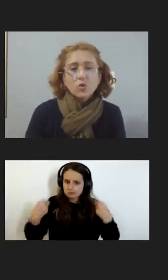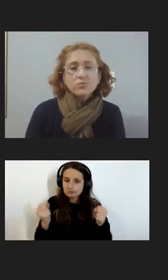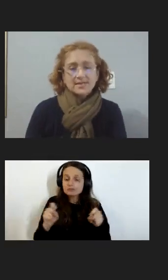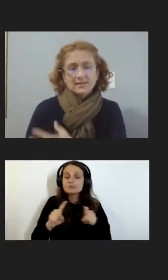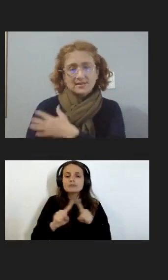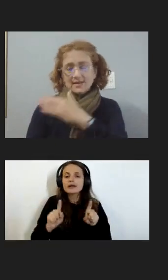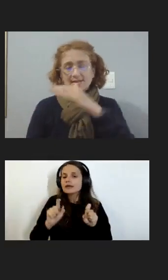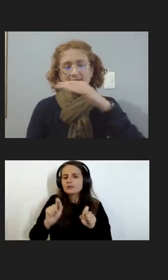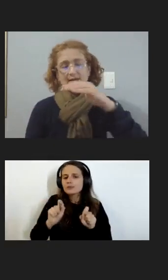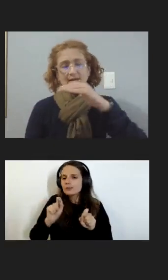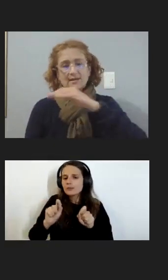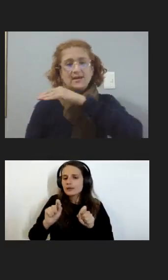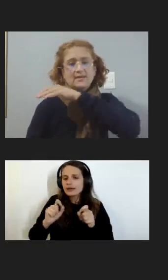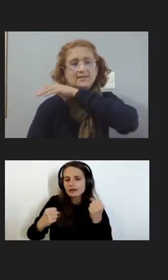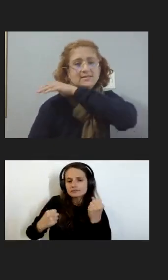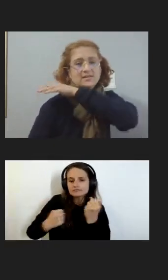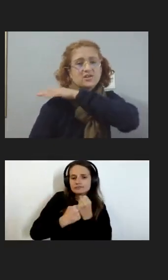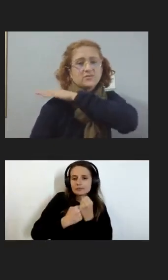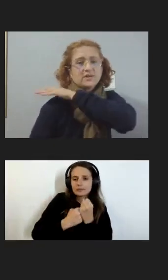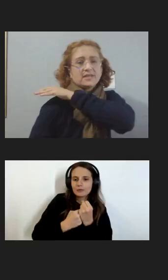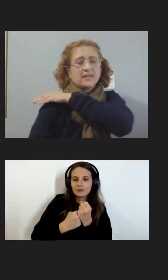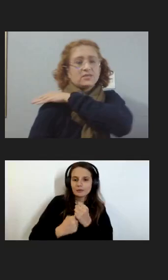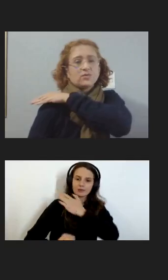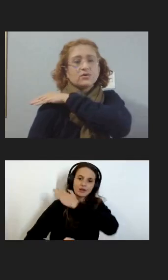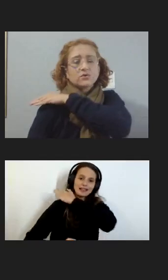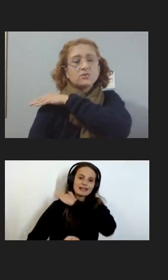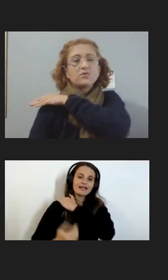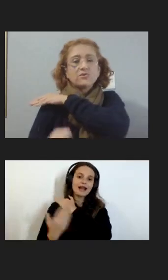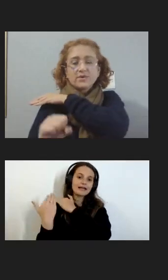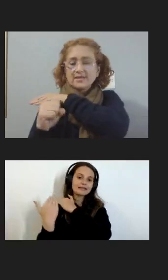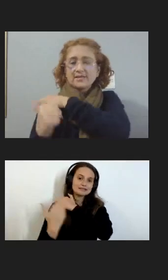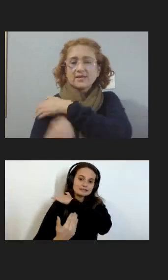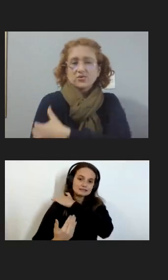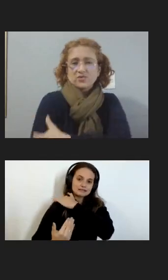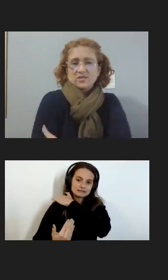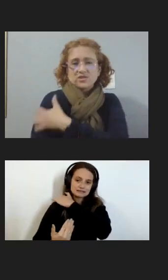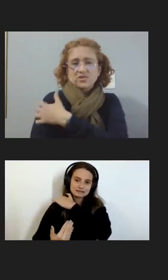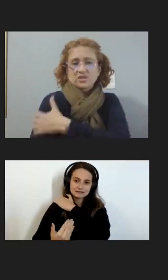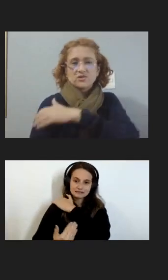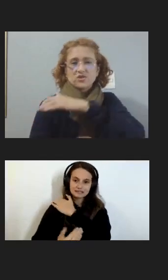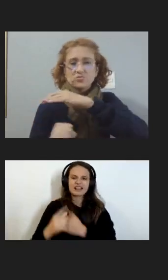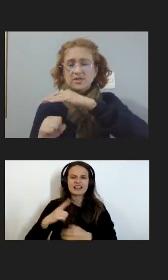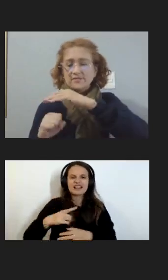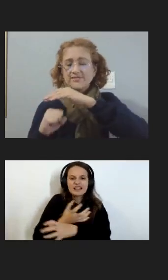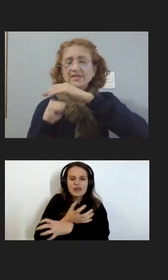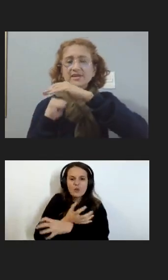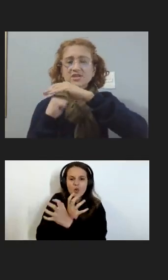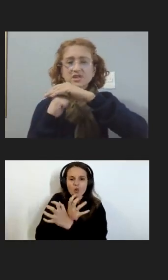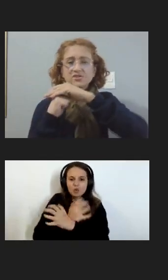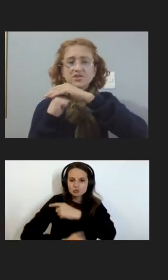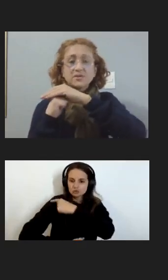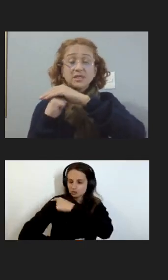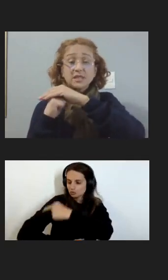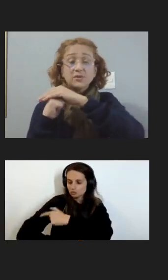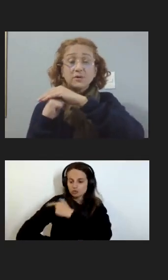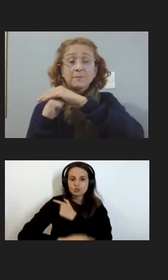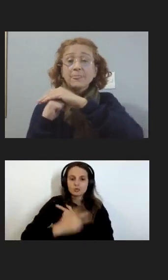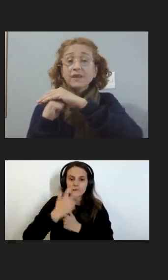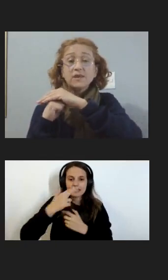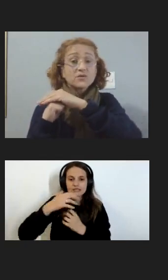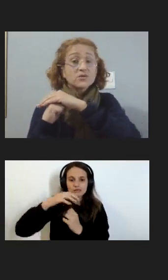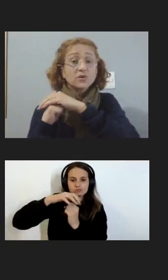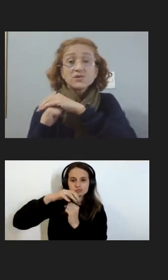o ombro aqui, tem essa região aqui, né, do acrômio, e aqui tem esse ossinho que a gente chama de ombro. Ele fica encaixadinho aqui,